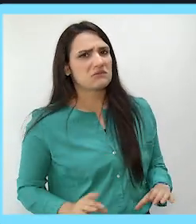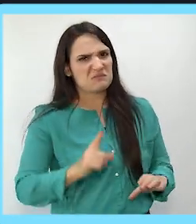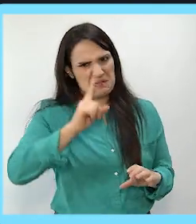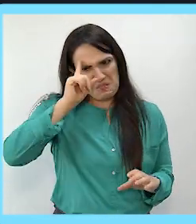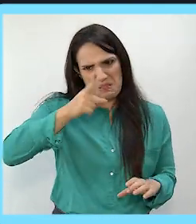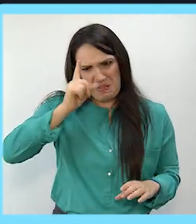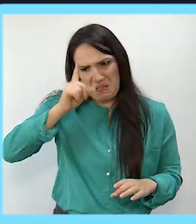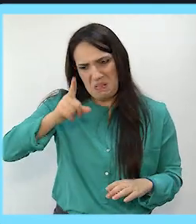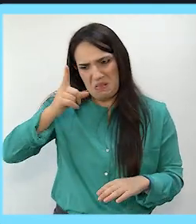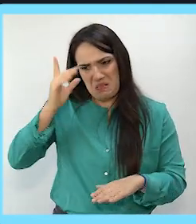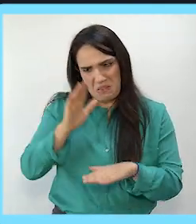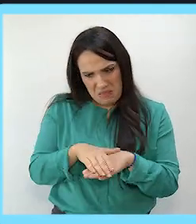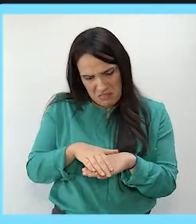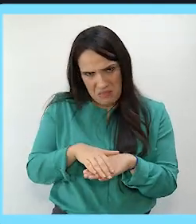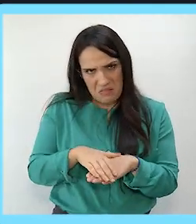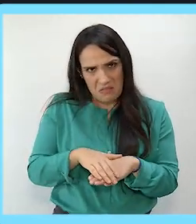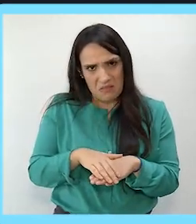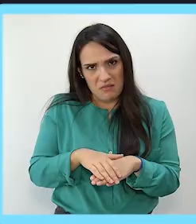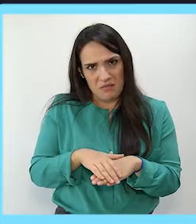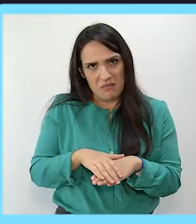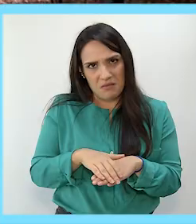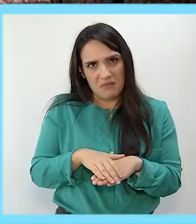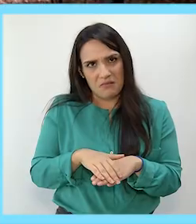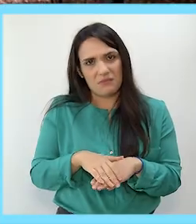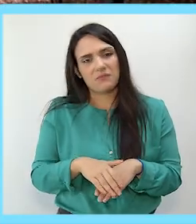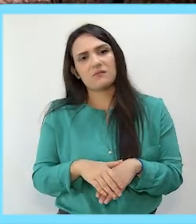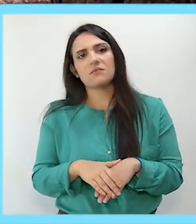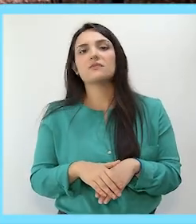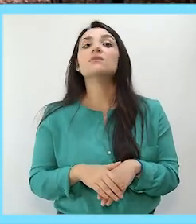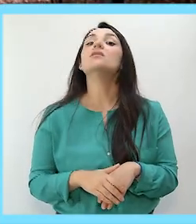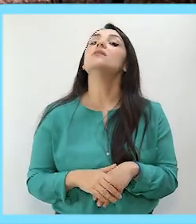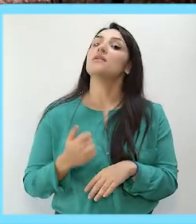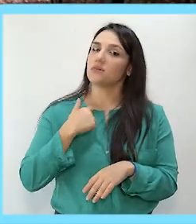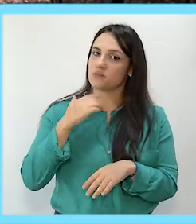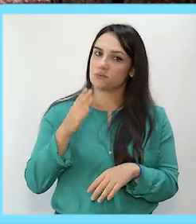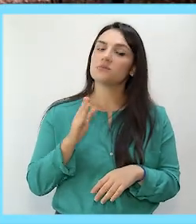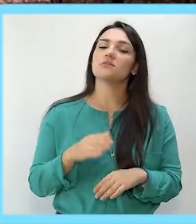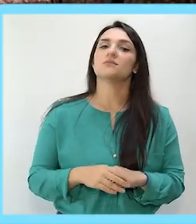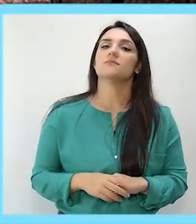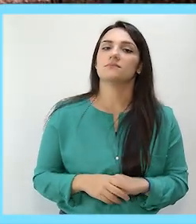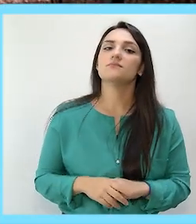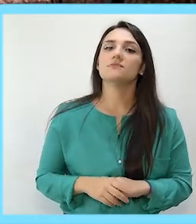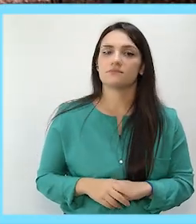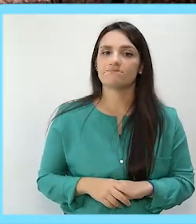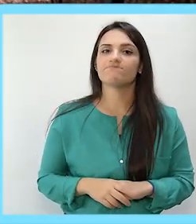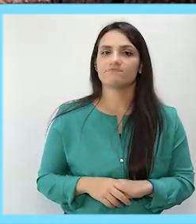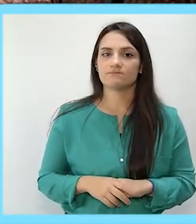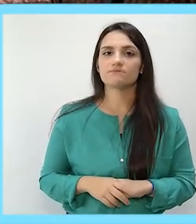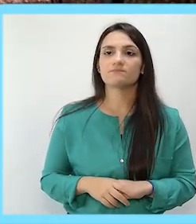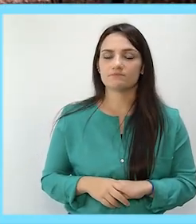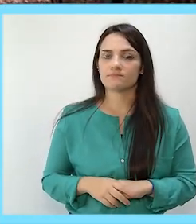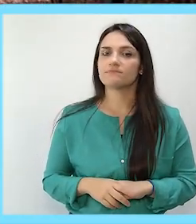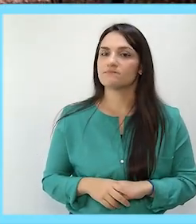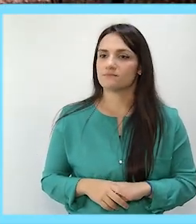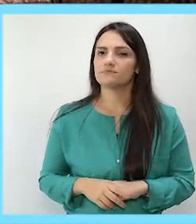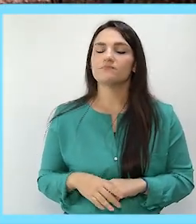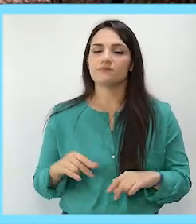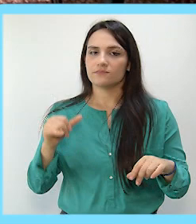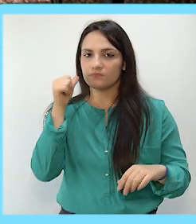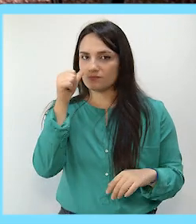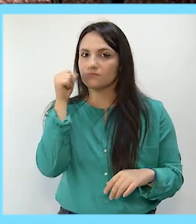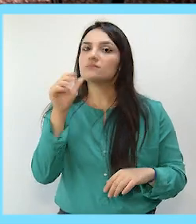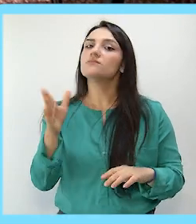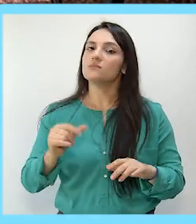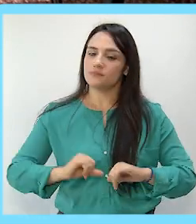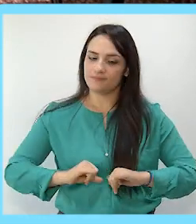lidar com situações de, olha... Já. Deixa eu completar meu raciocínio. Exato, já, assim, acho que difícil pensar na mulher que não